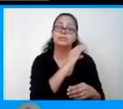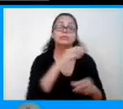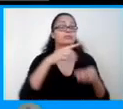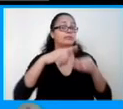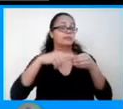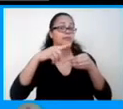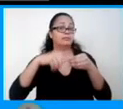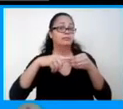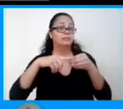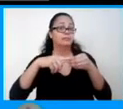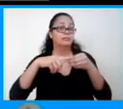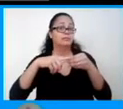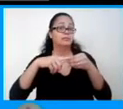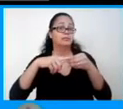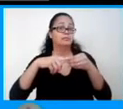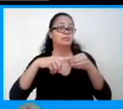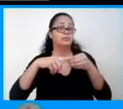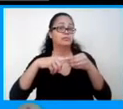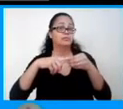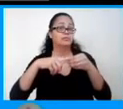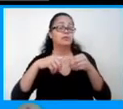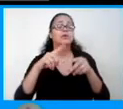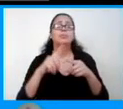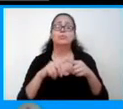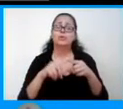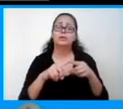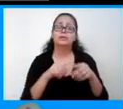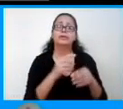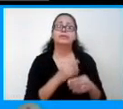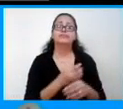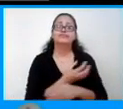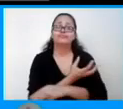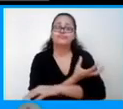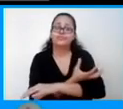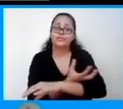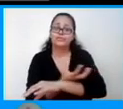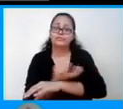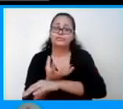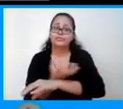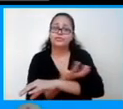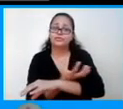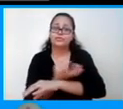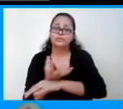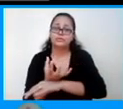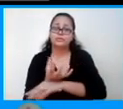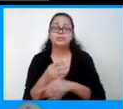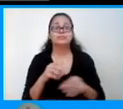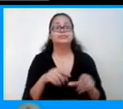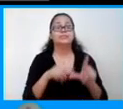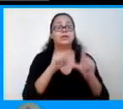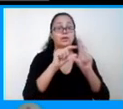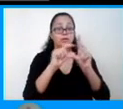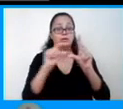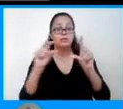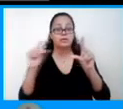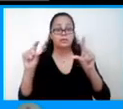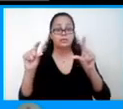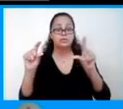urbana, está totalmente relacionada com a vegetação. Olha só aqui essa legenda, né, do mapa aqui